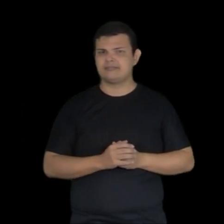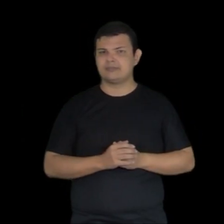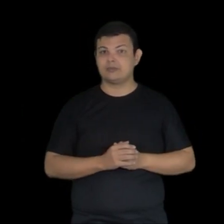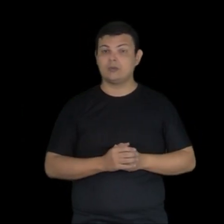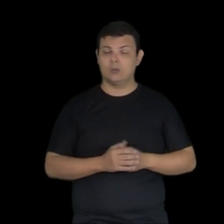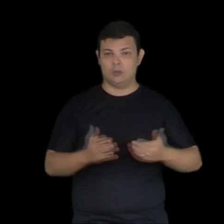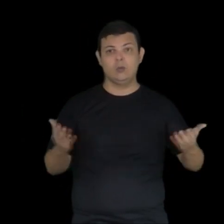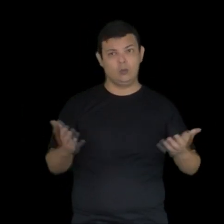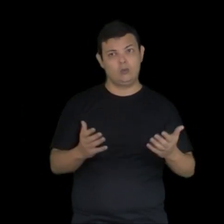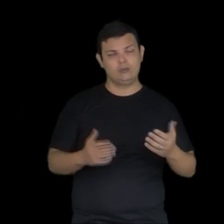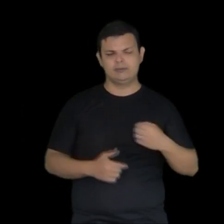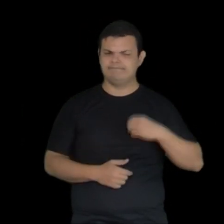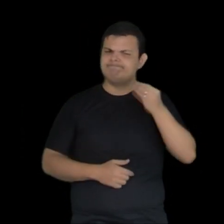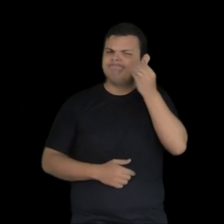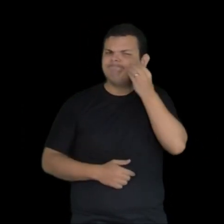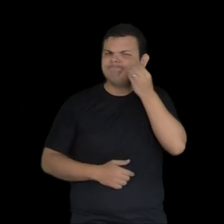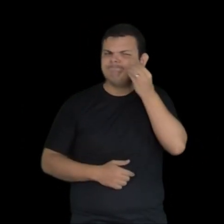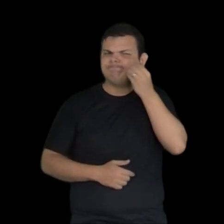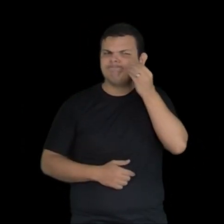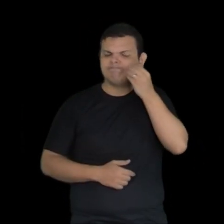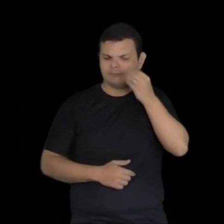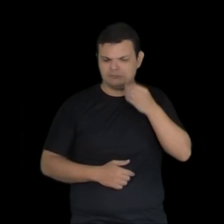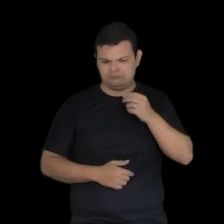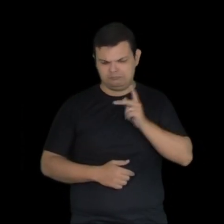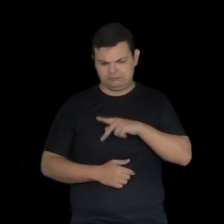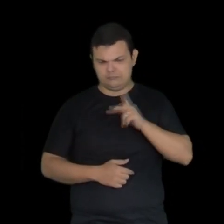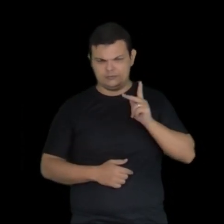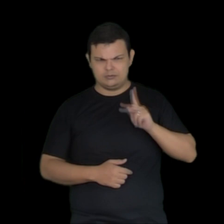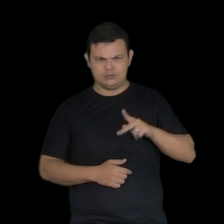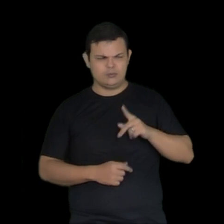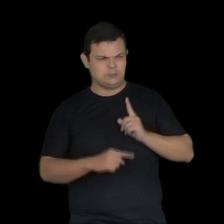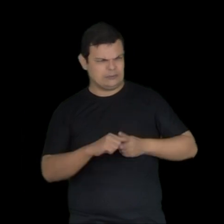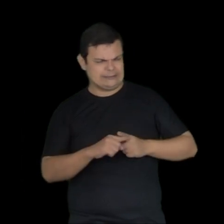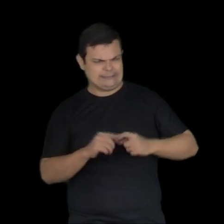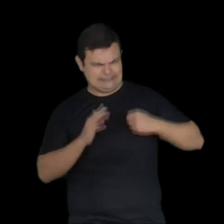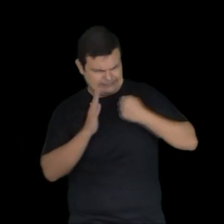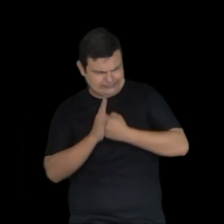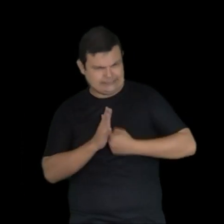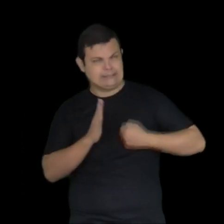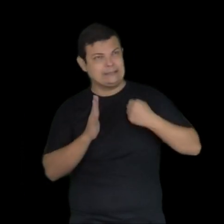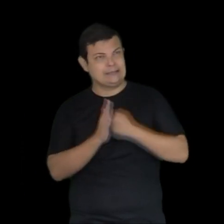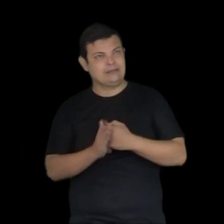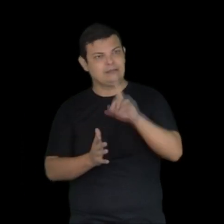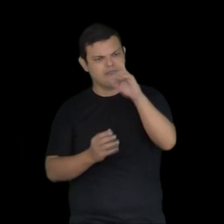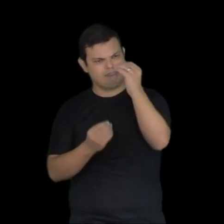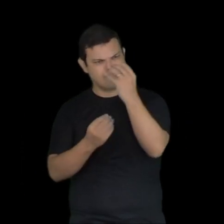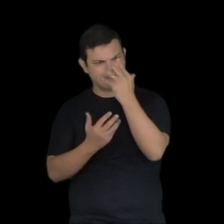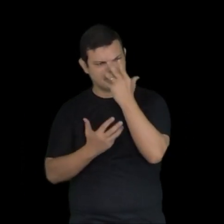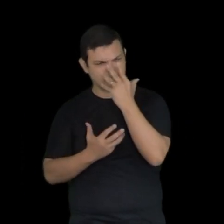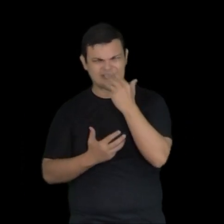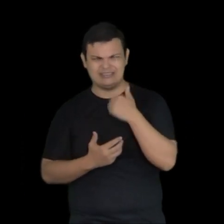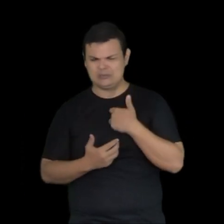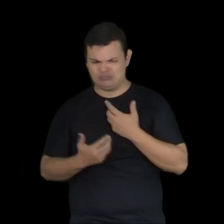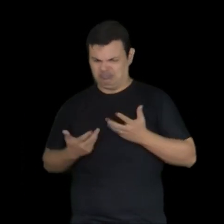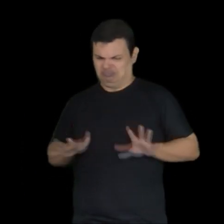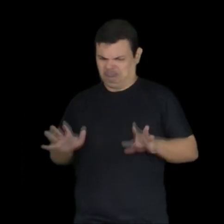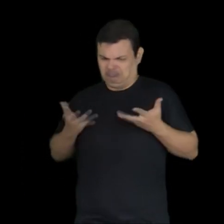Hoje eu tento, sendo professor por uma grande insistência divina, eu não queria isso para